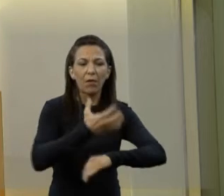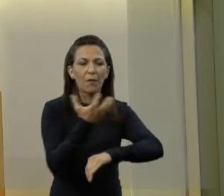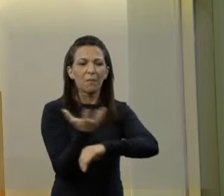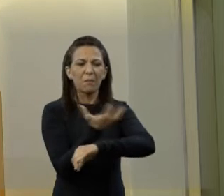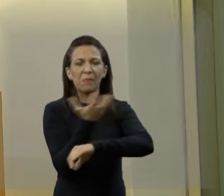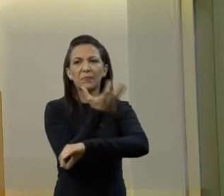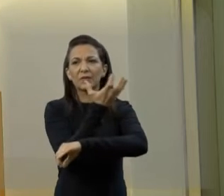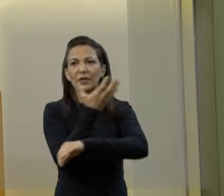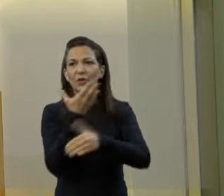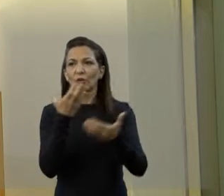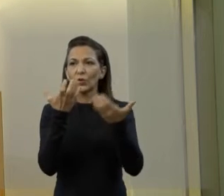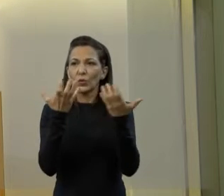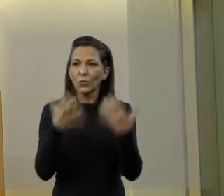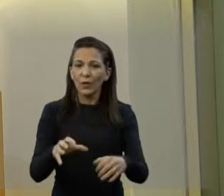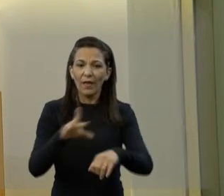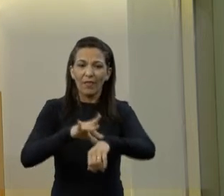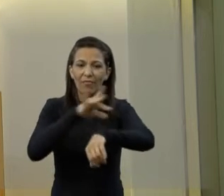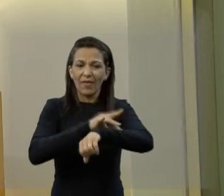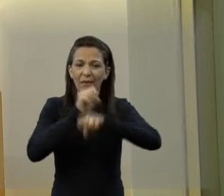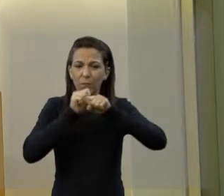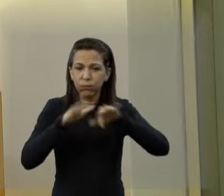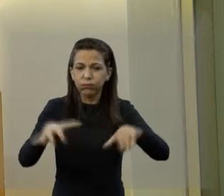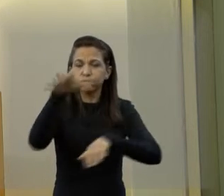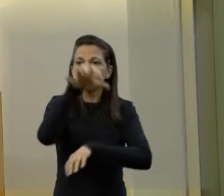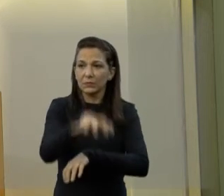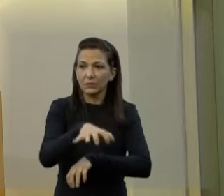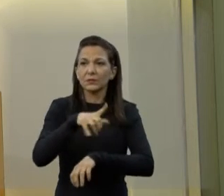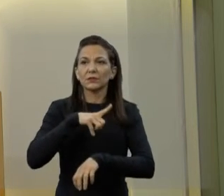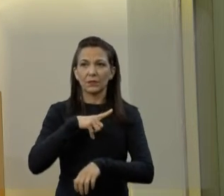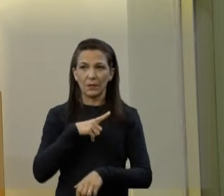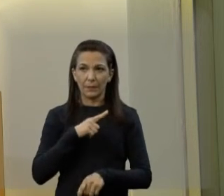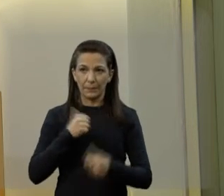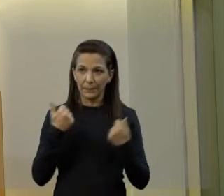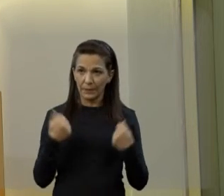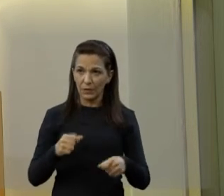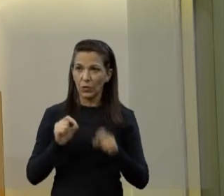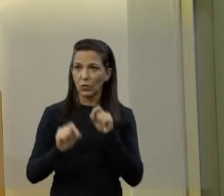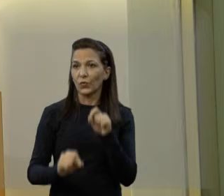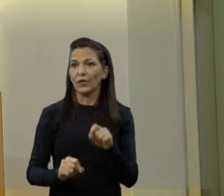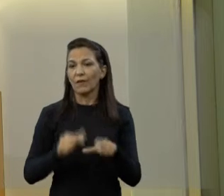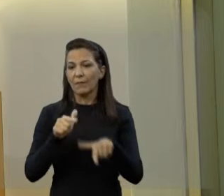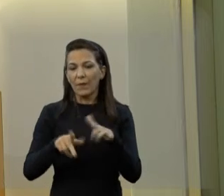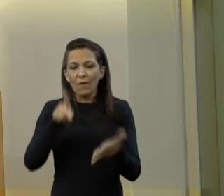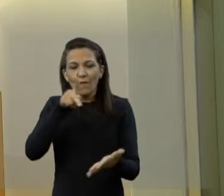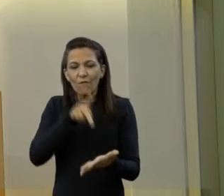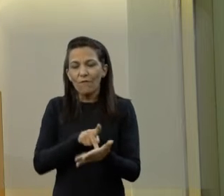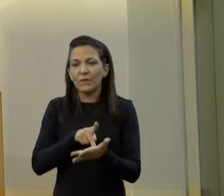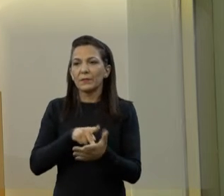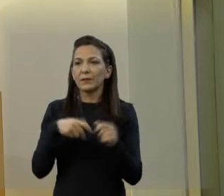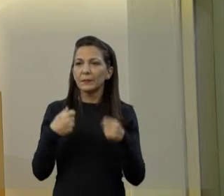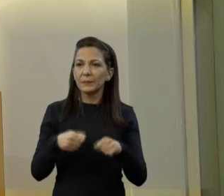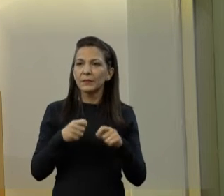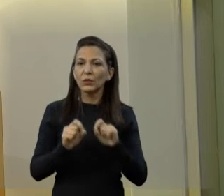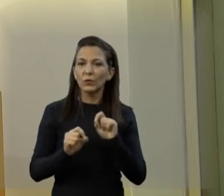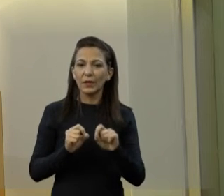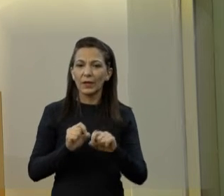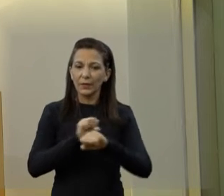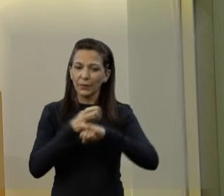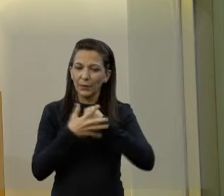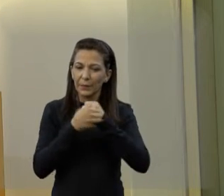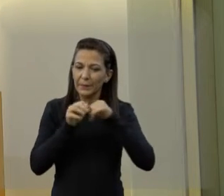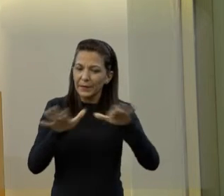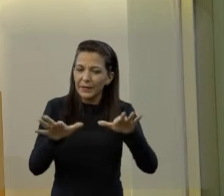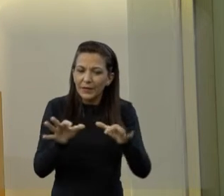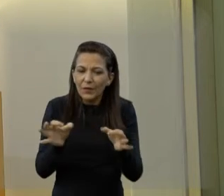Matos nós não queremos uma epidemia de dengue novamente mas nós precisamos trabalhar com a realidade nós estamos saindo de uma